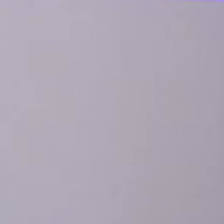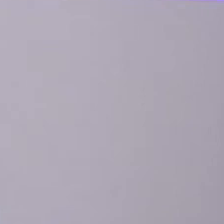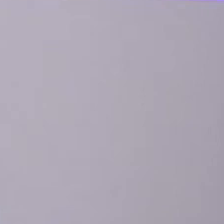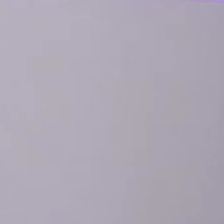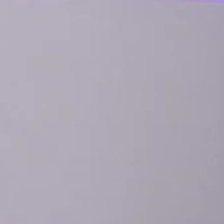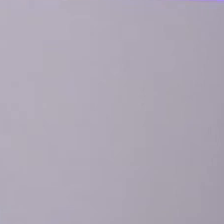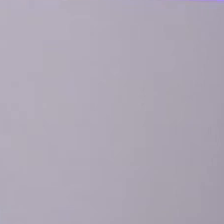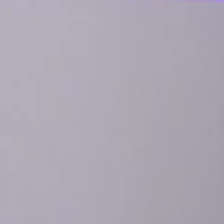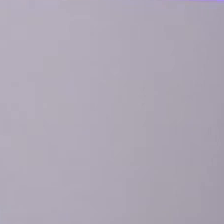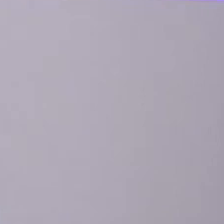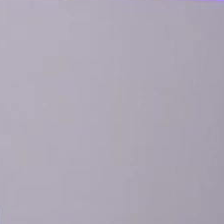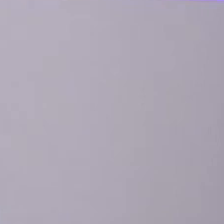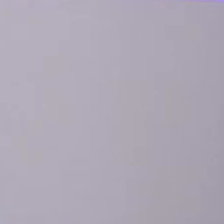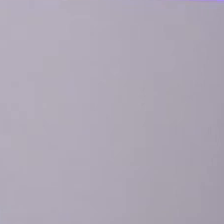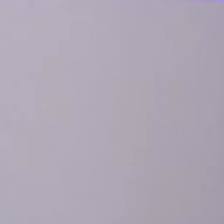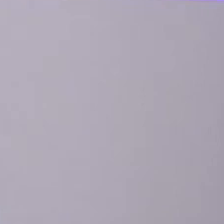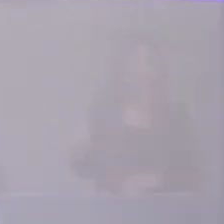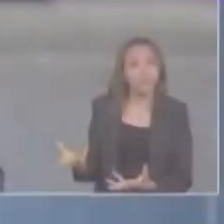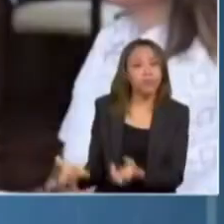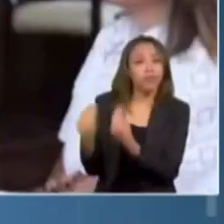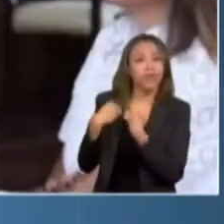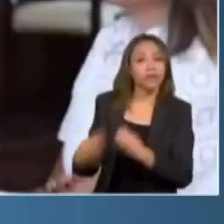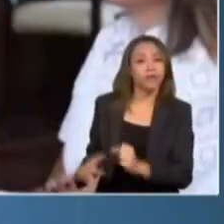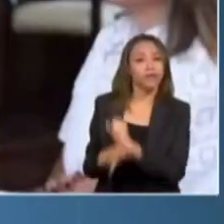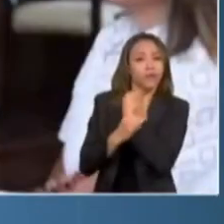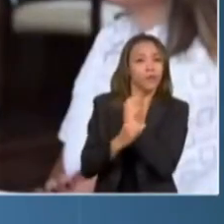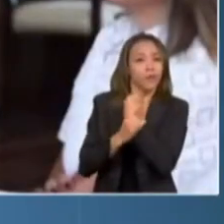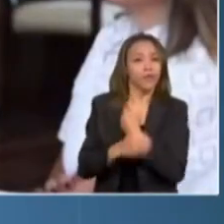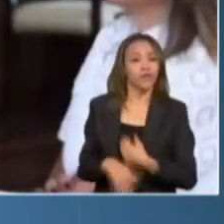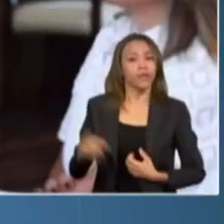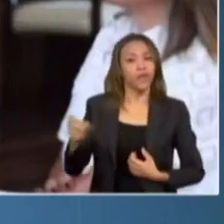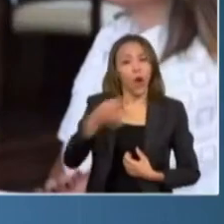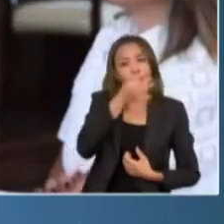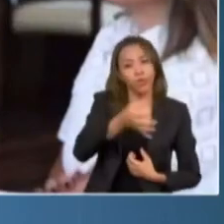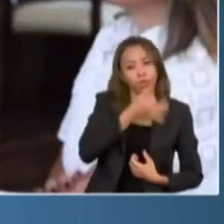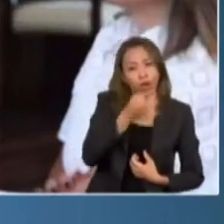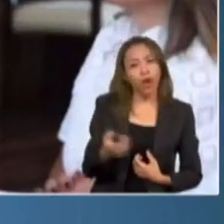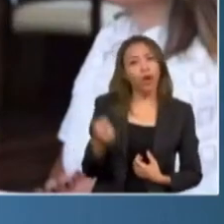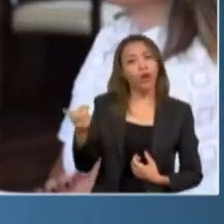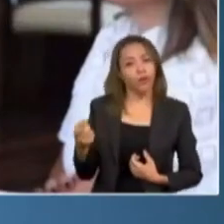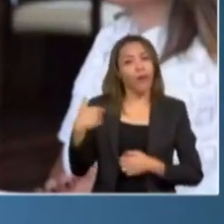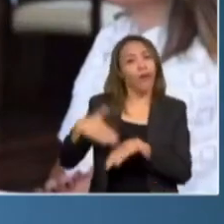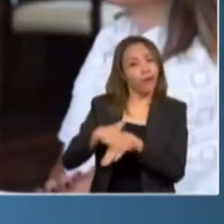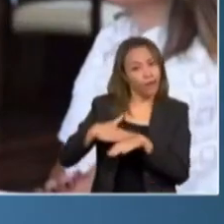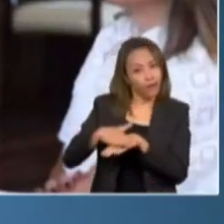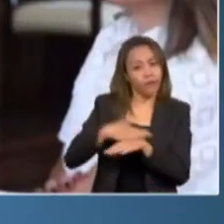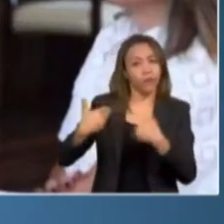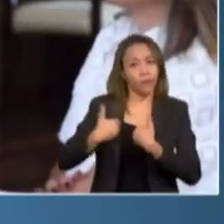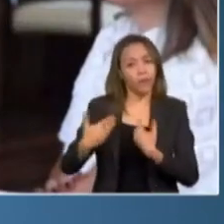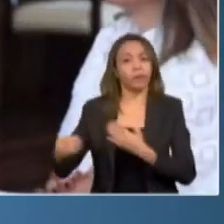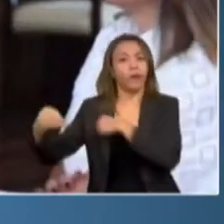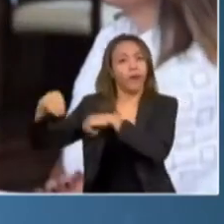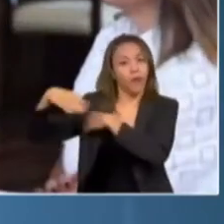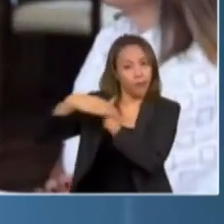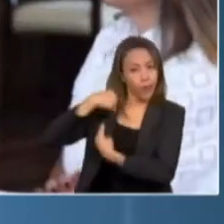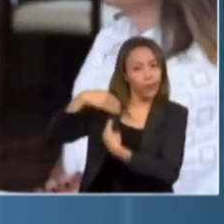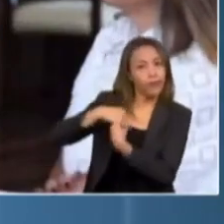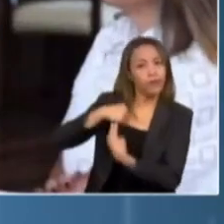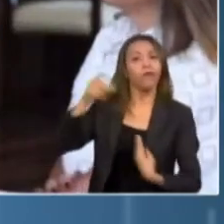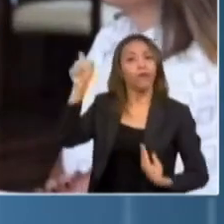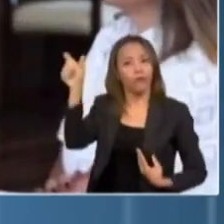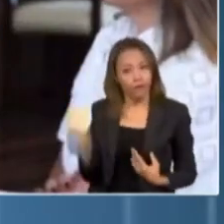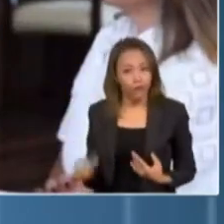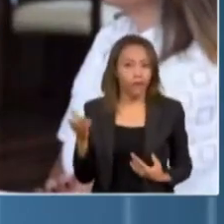nessa parceria com o presidente Lula e, na minha avaliação até agora, tem dado mais certo do que errado. Eu acho